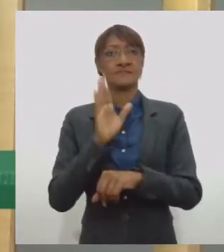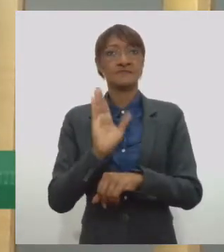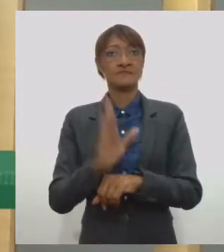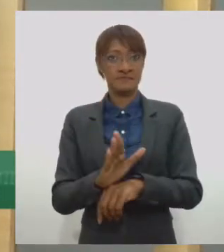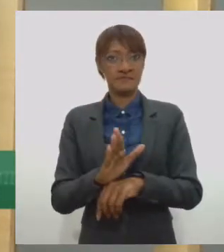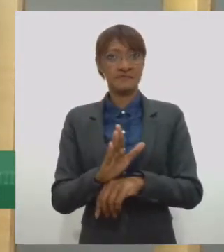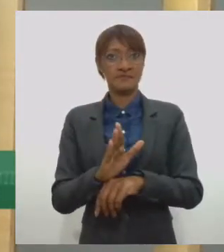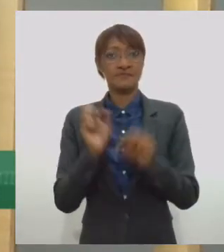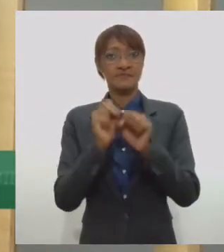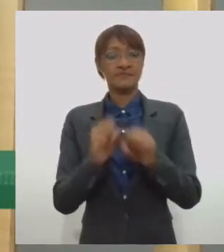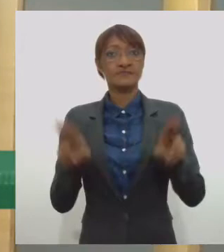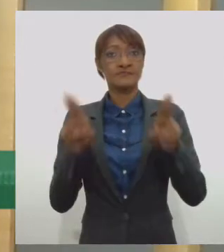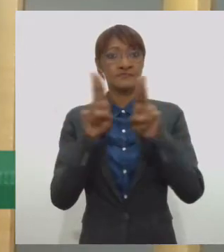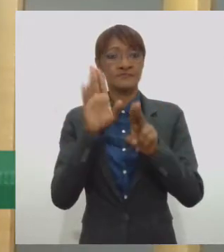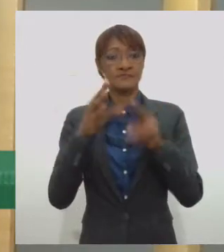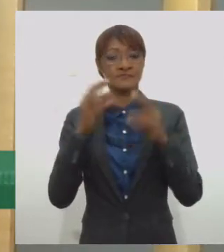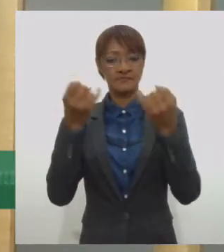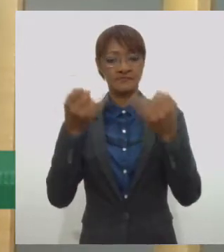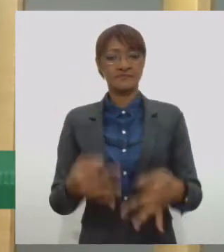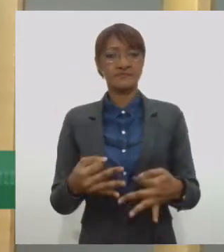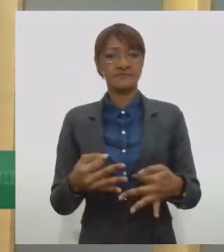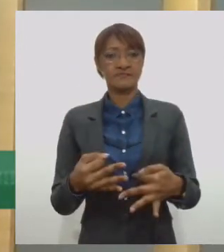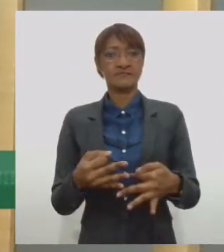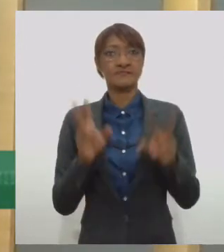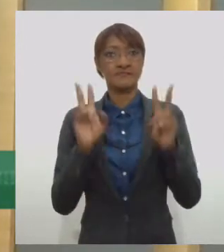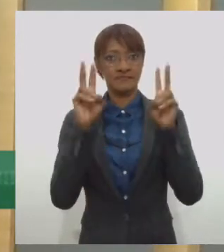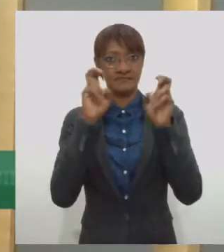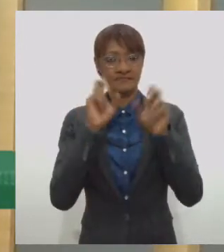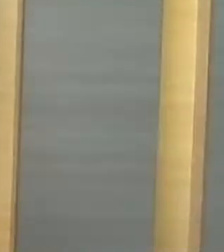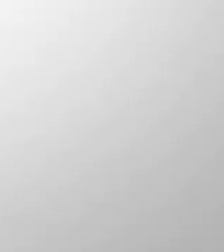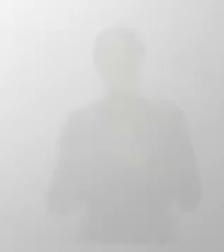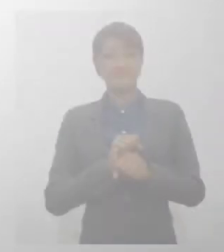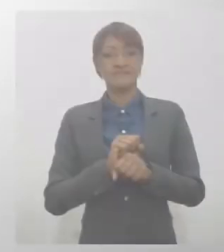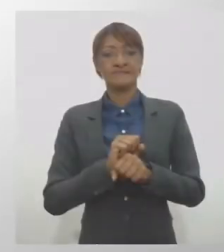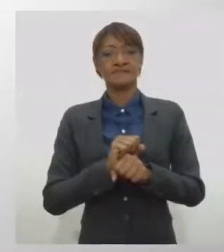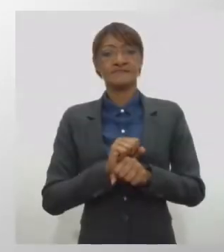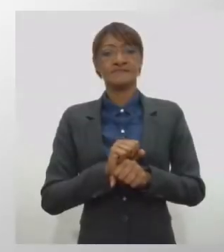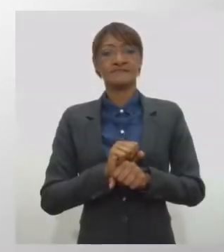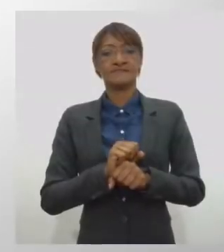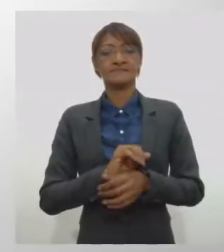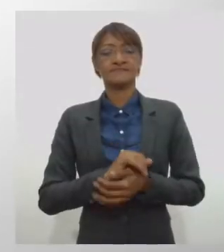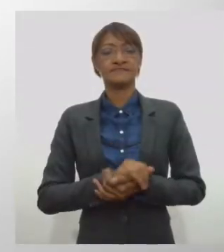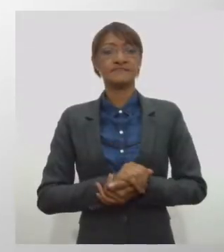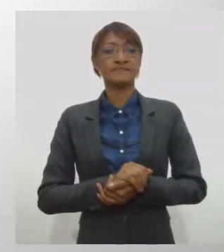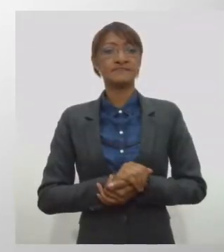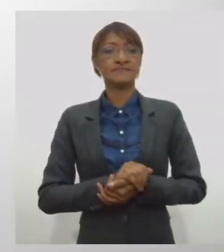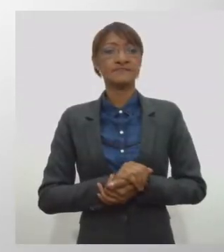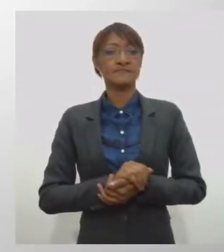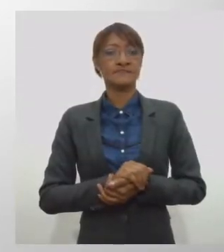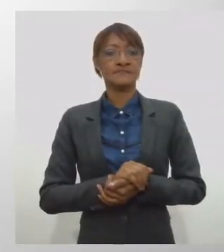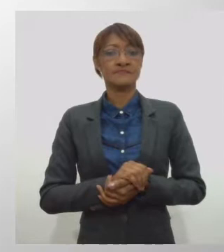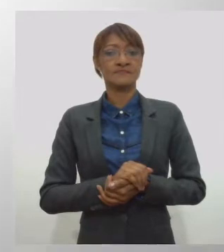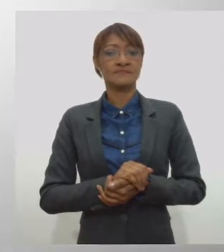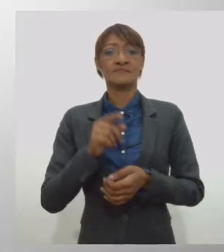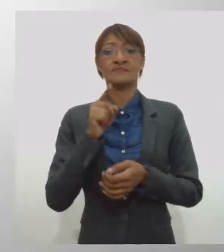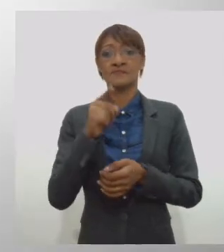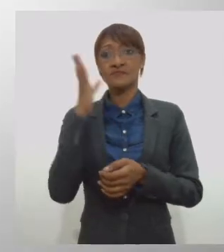da União, que explica melhor esse assunto. Acompanhe. Você sabe o que é uma ação de improbidade